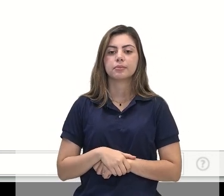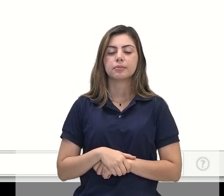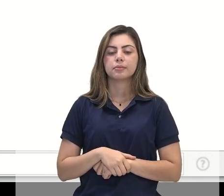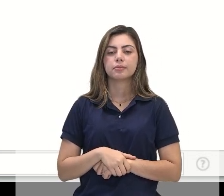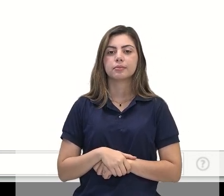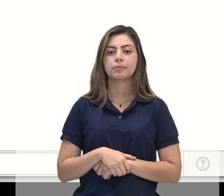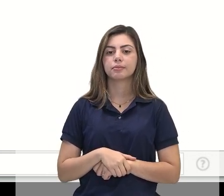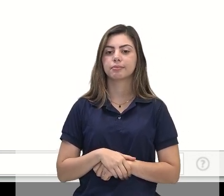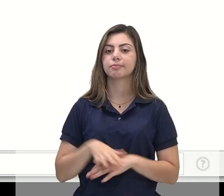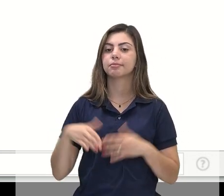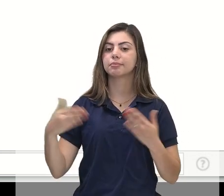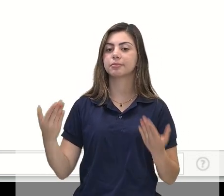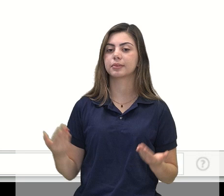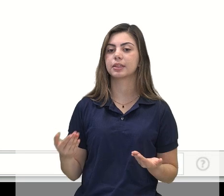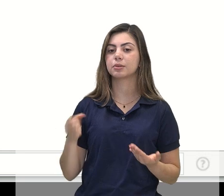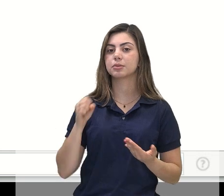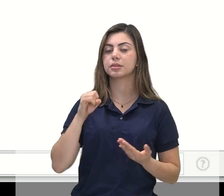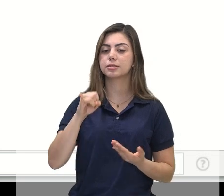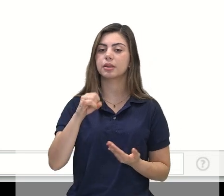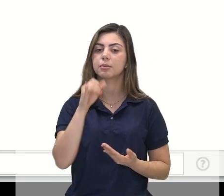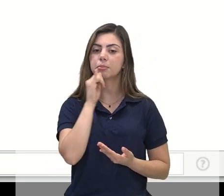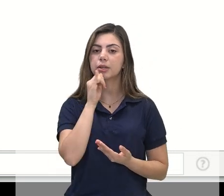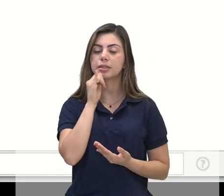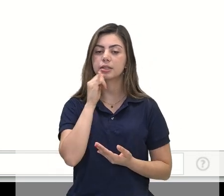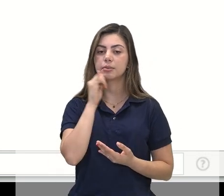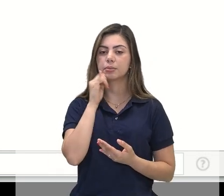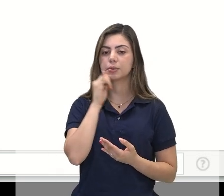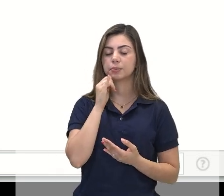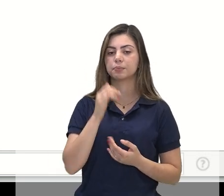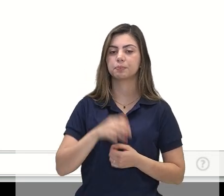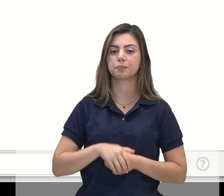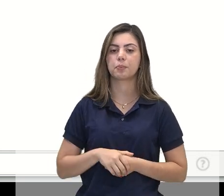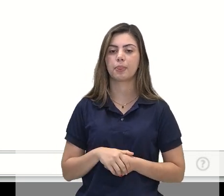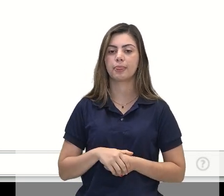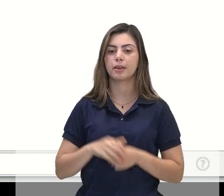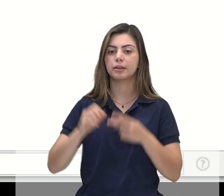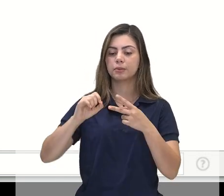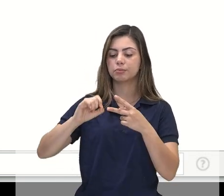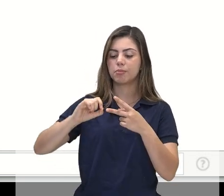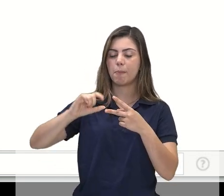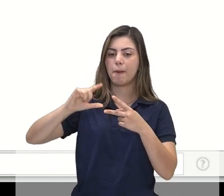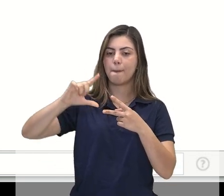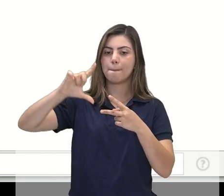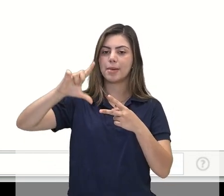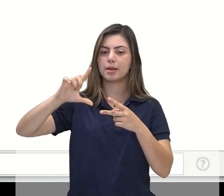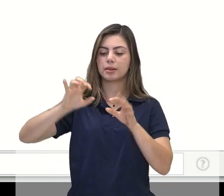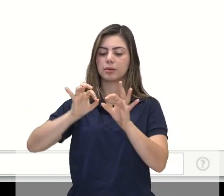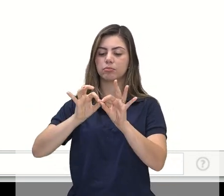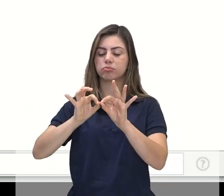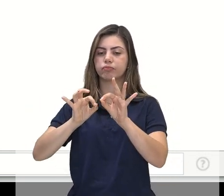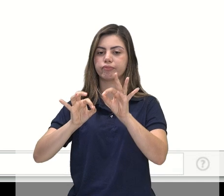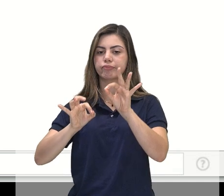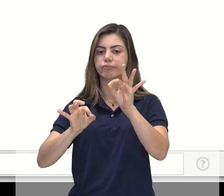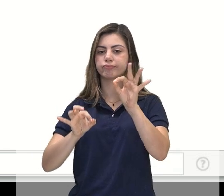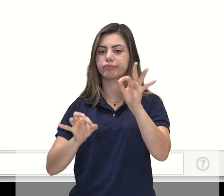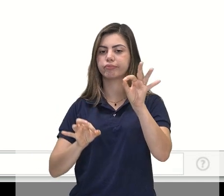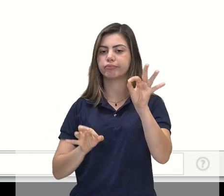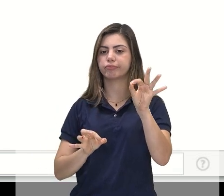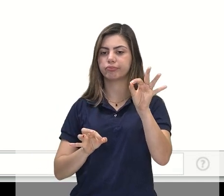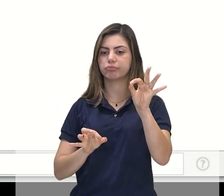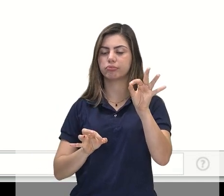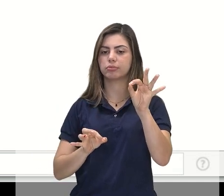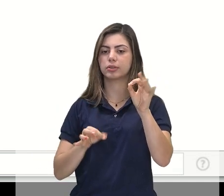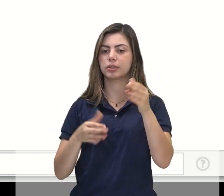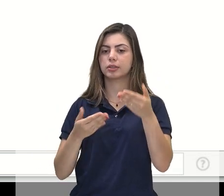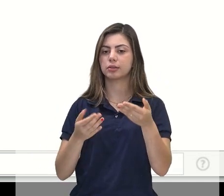quando nós aumentamos o valor do arco, olha aqui, ó, estava em 55, né, media 7,68. Aí nós